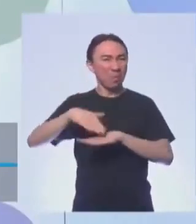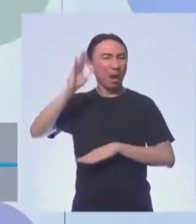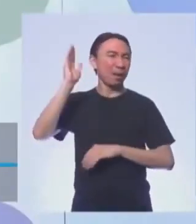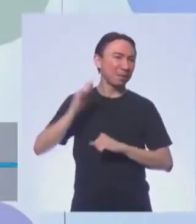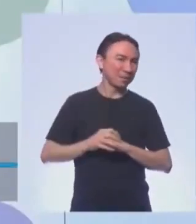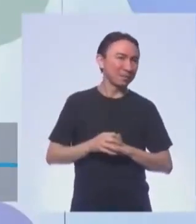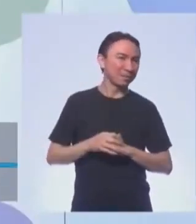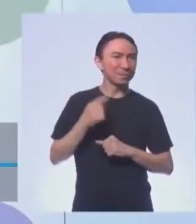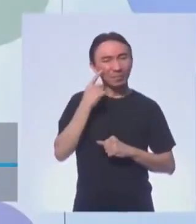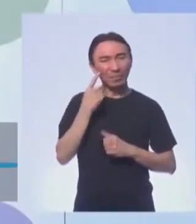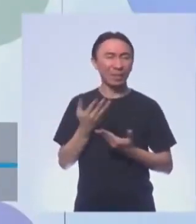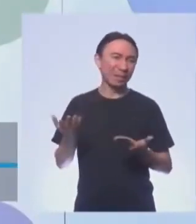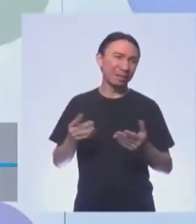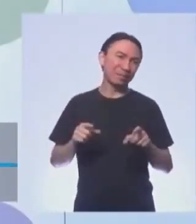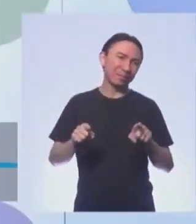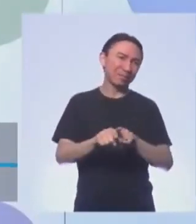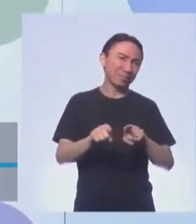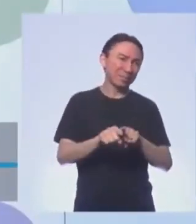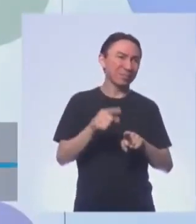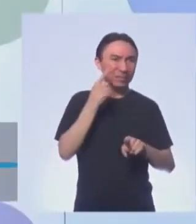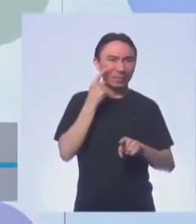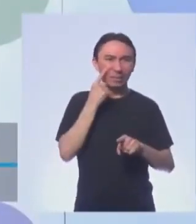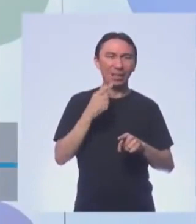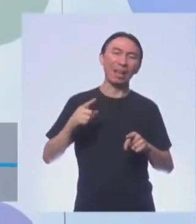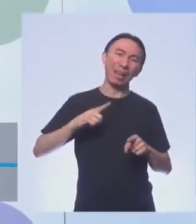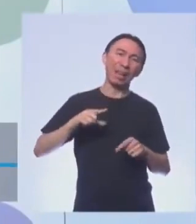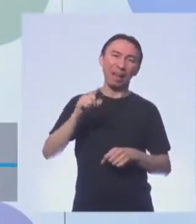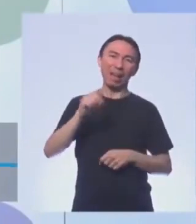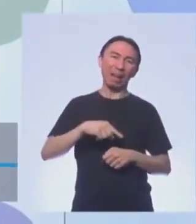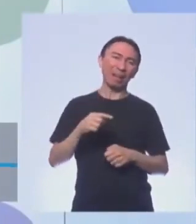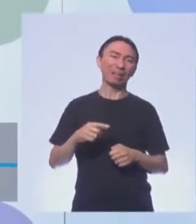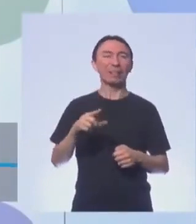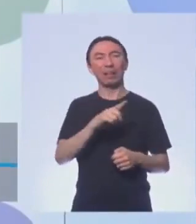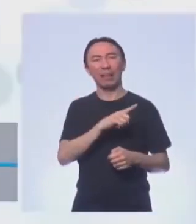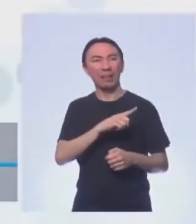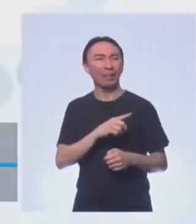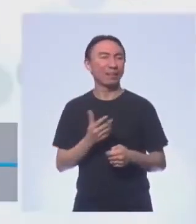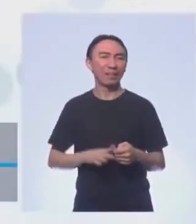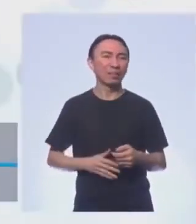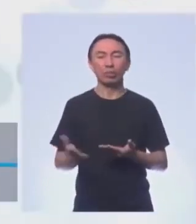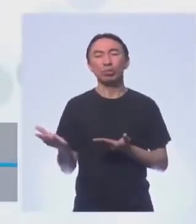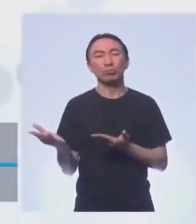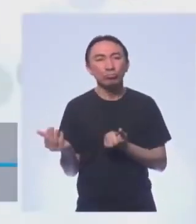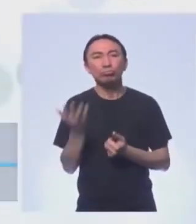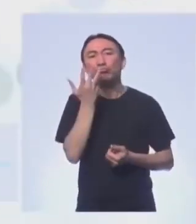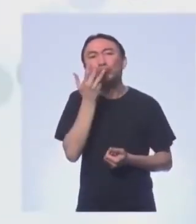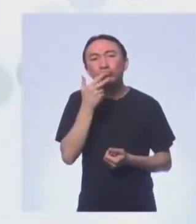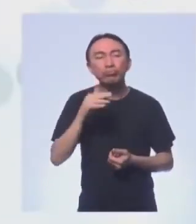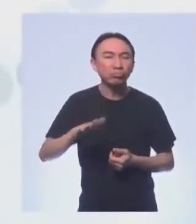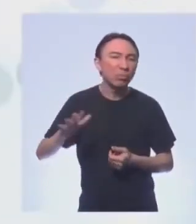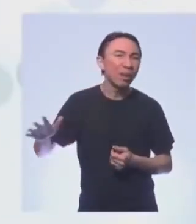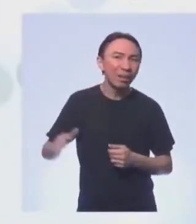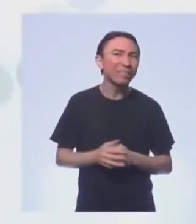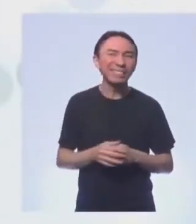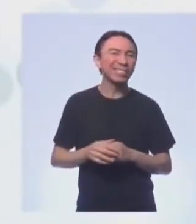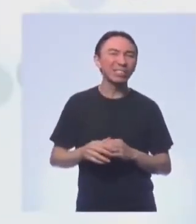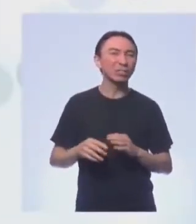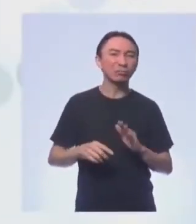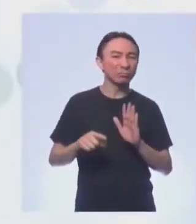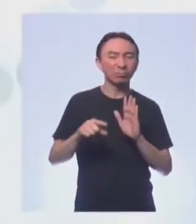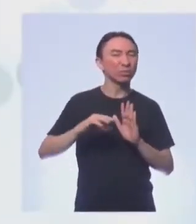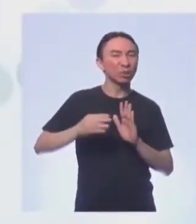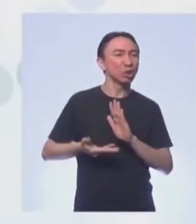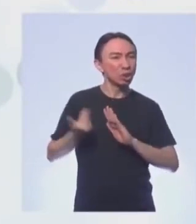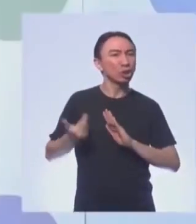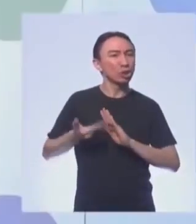5 anos. A partir de 5 anos, sim. Então, ele acha que está descontando aí as crianças. Os que são antes dos 5 anos. E é alarmante, né,